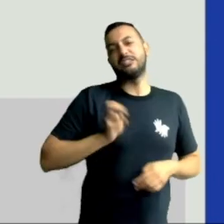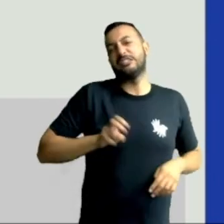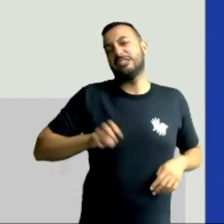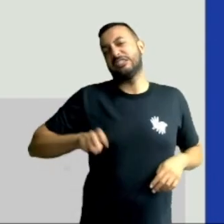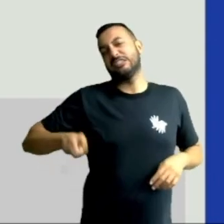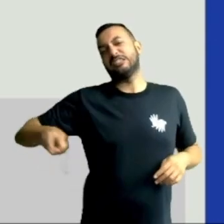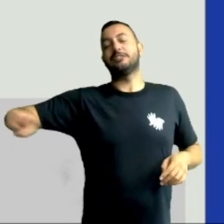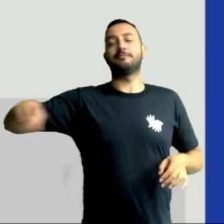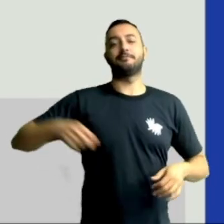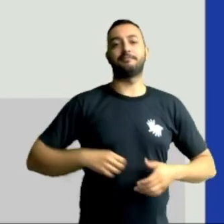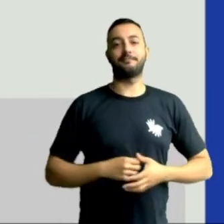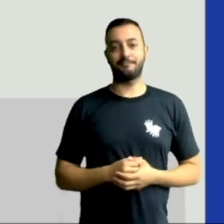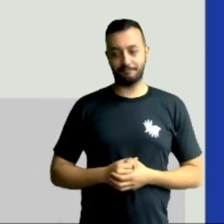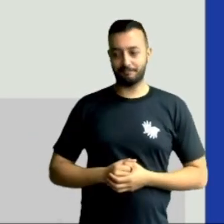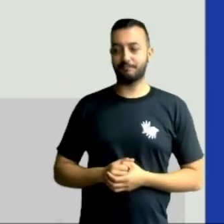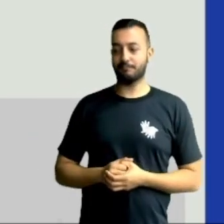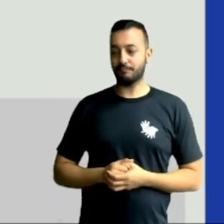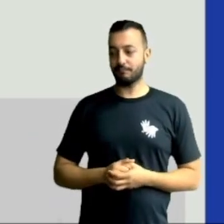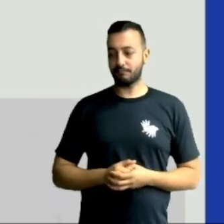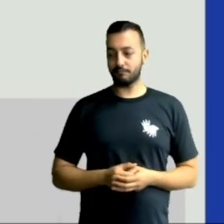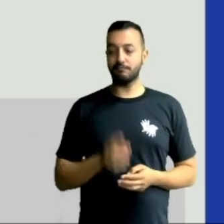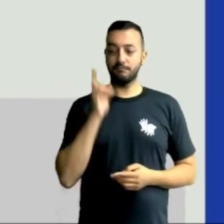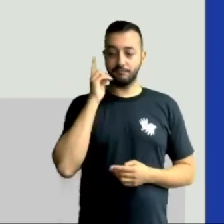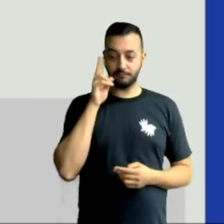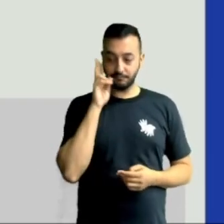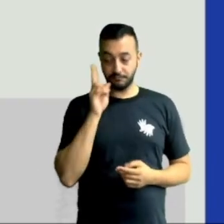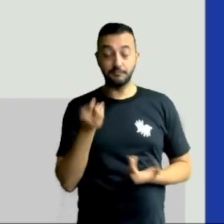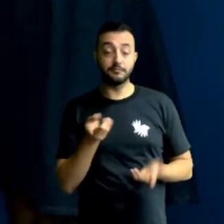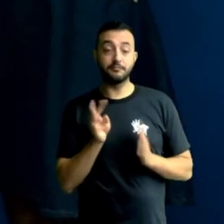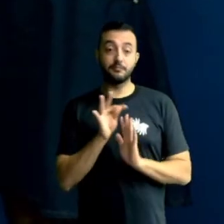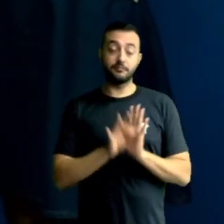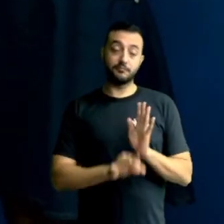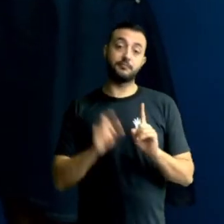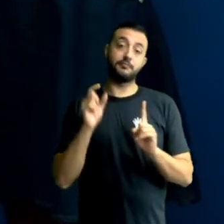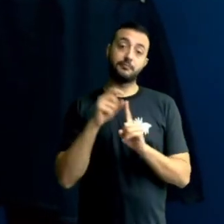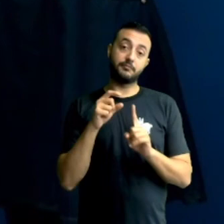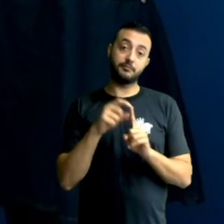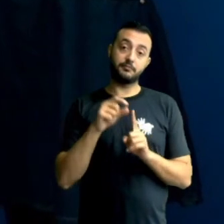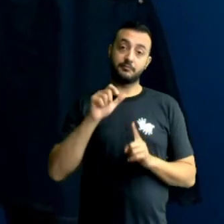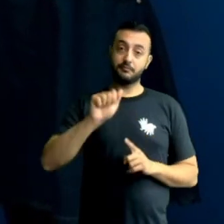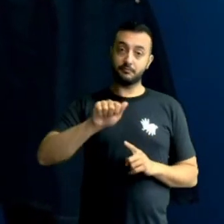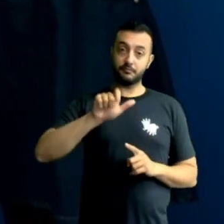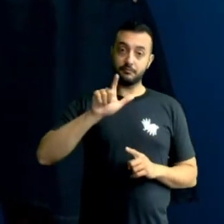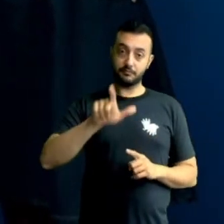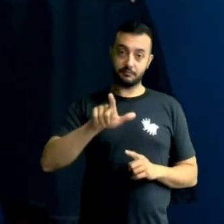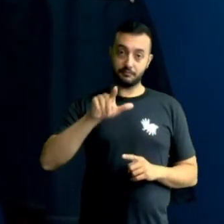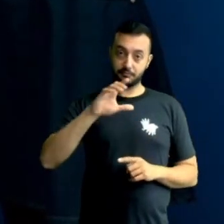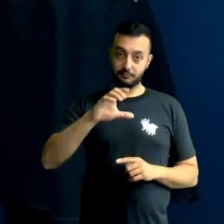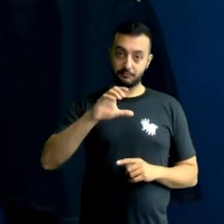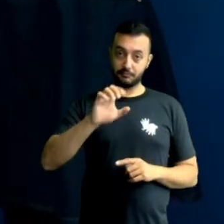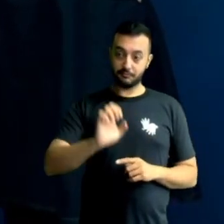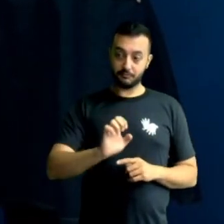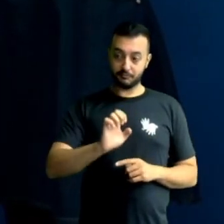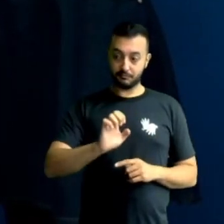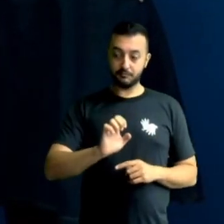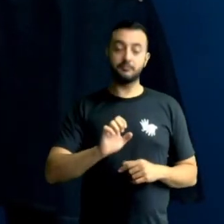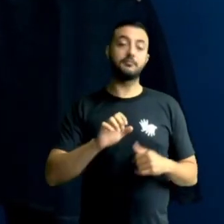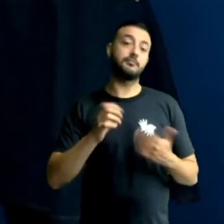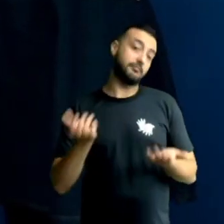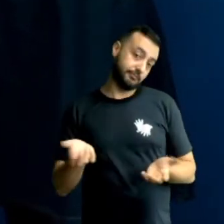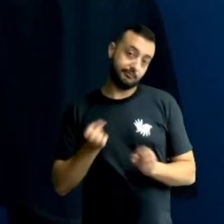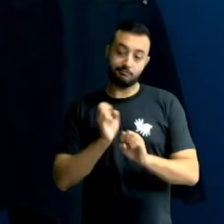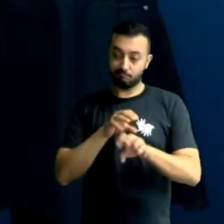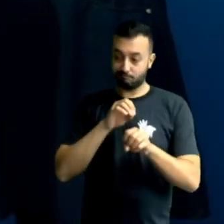ele no final da história. Lembrando aí, né, que nesse texto a gente viu uma palavra desconhecida, alce. Então, a nível